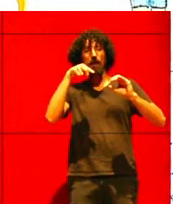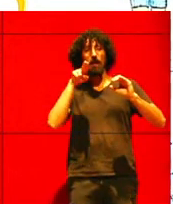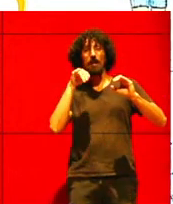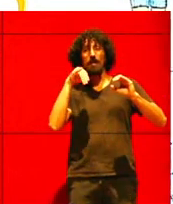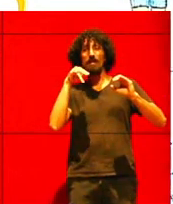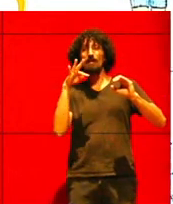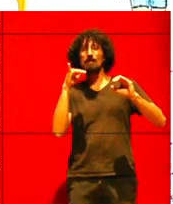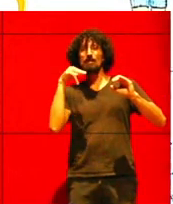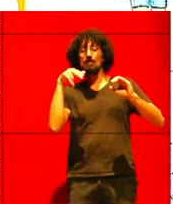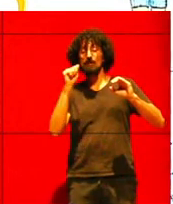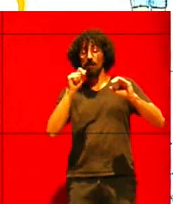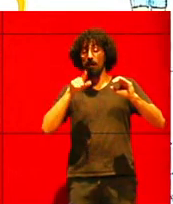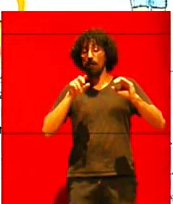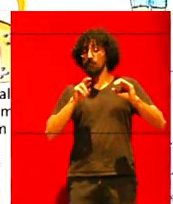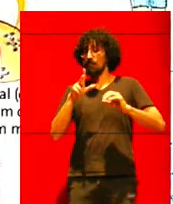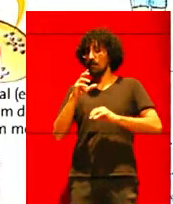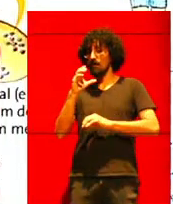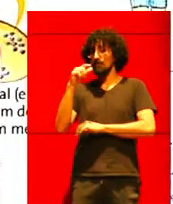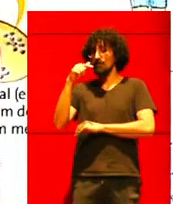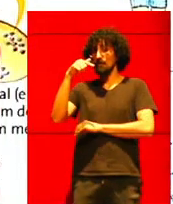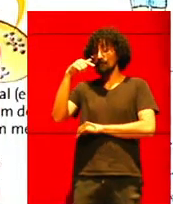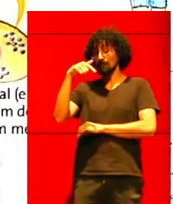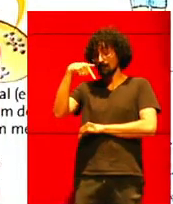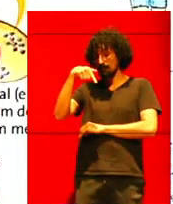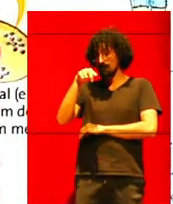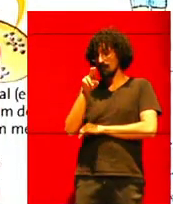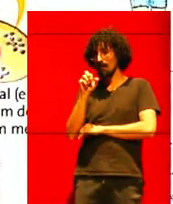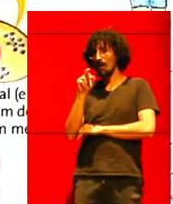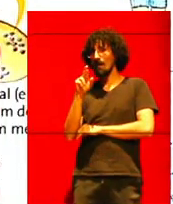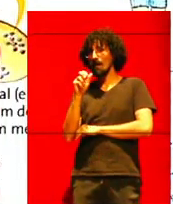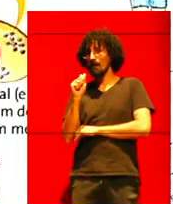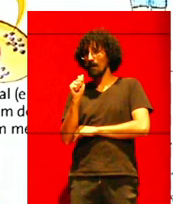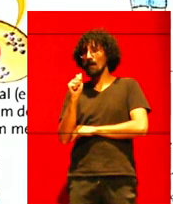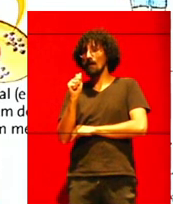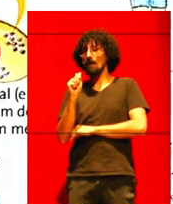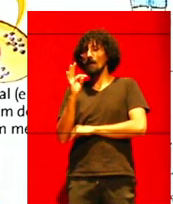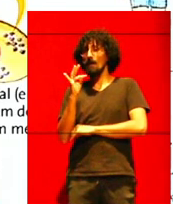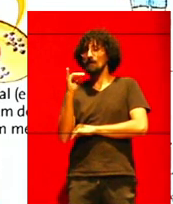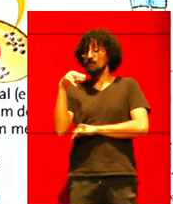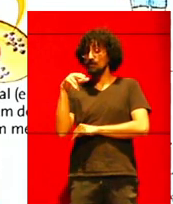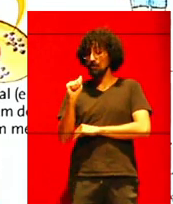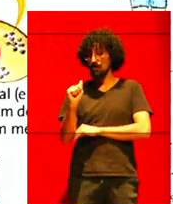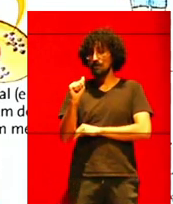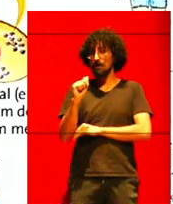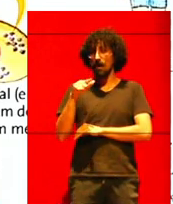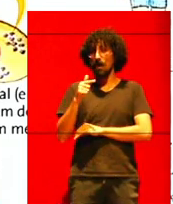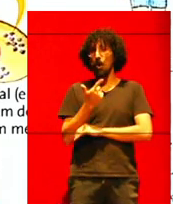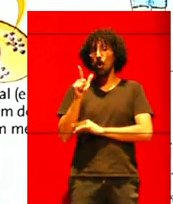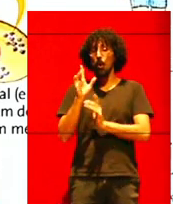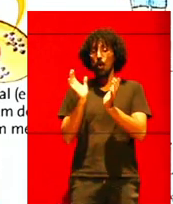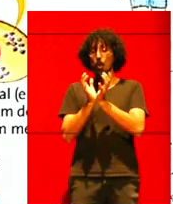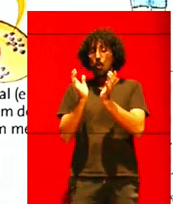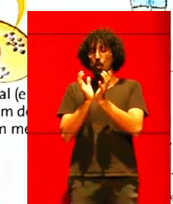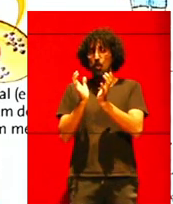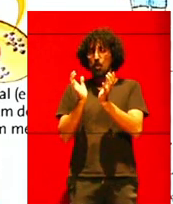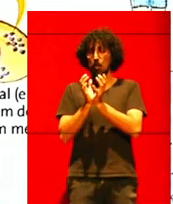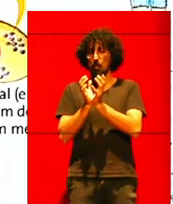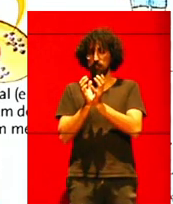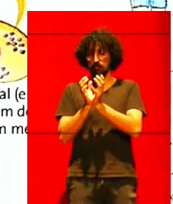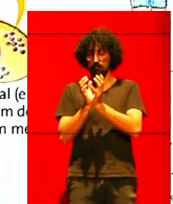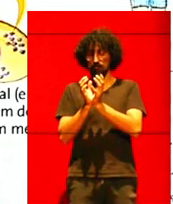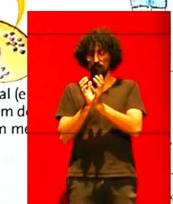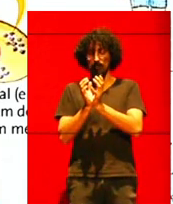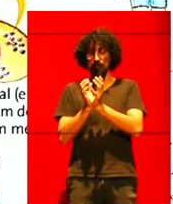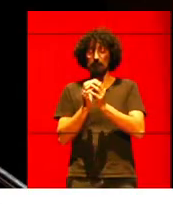com queratina. Queratina é um outro grupo de macromoléculas, que é a proteína, que vocês já devem saber,